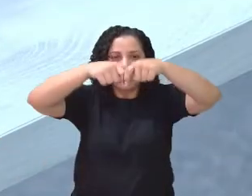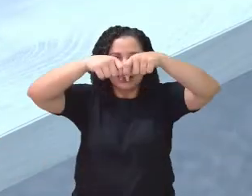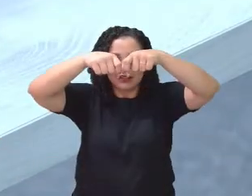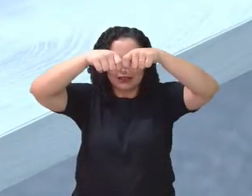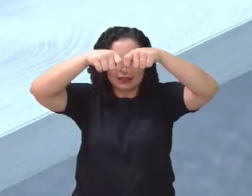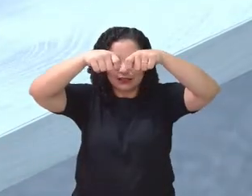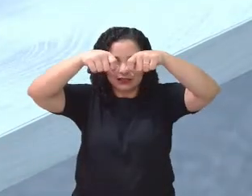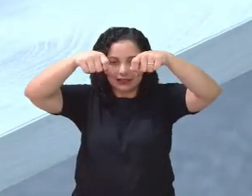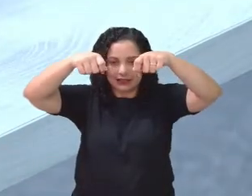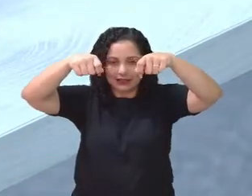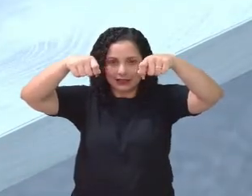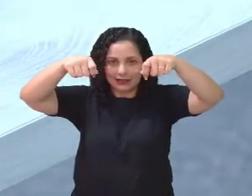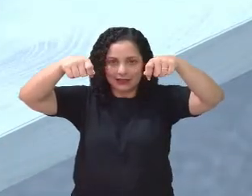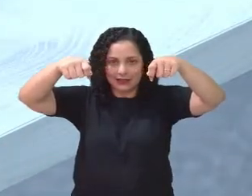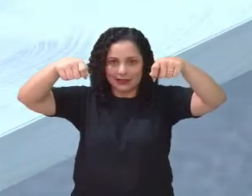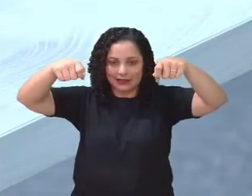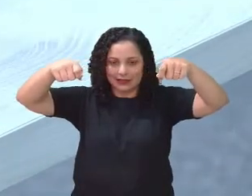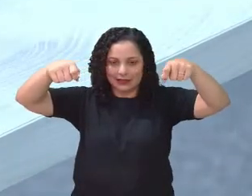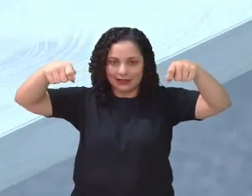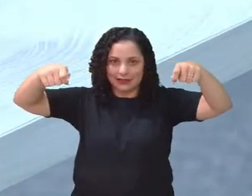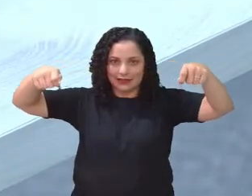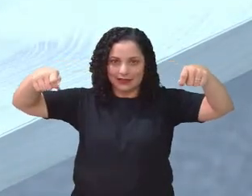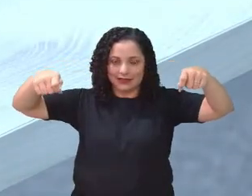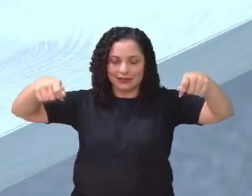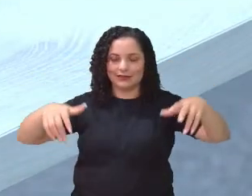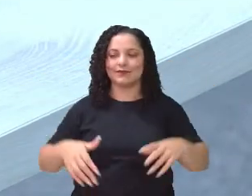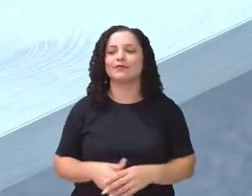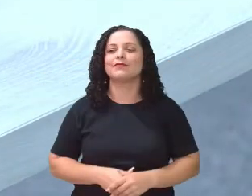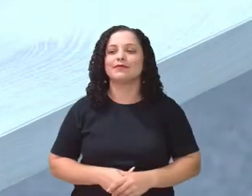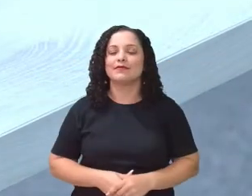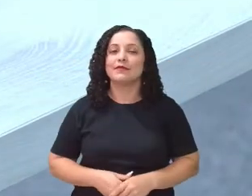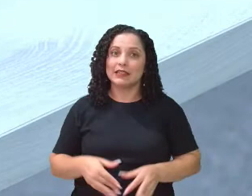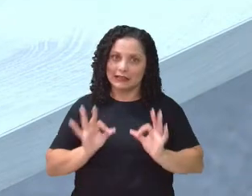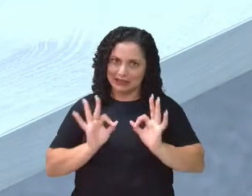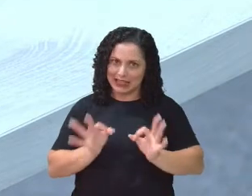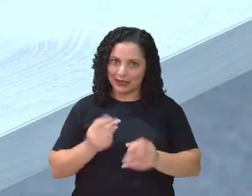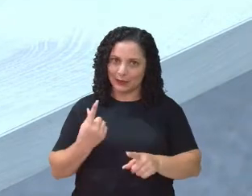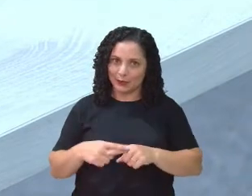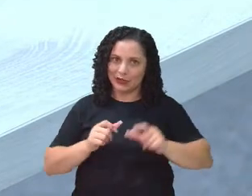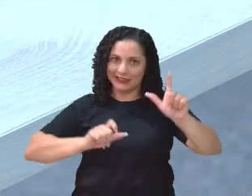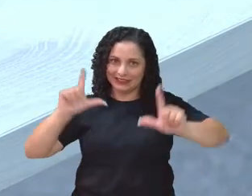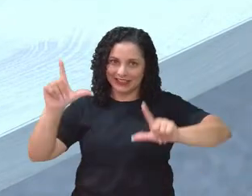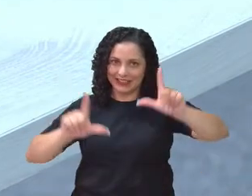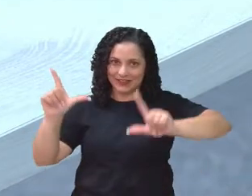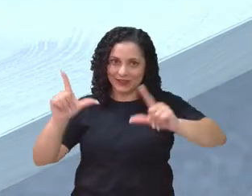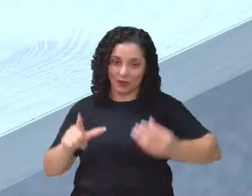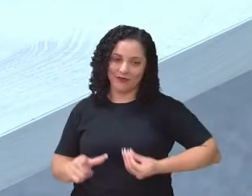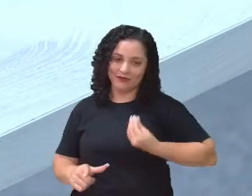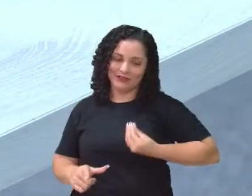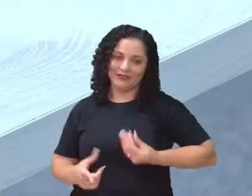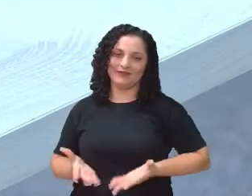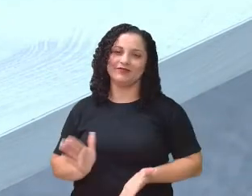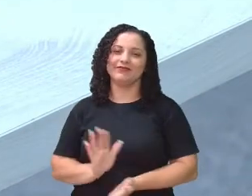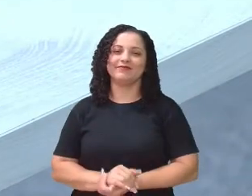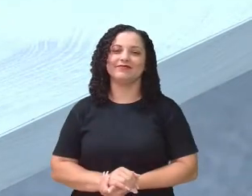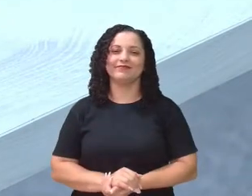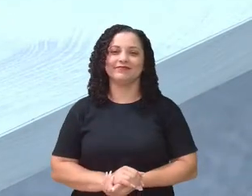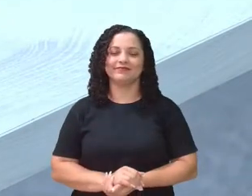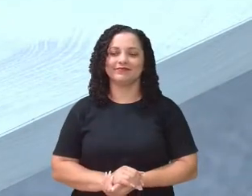pedacinho aqui, certo? Espero que dê certo, viu? Que estamos ao vivo, sem cortes.